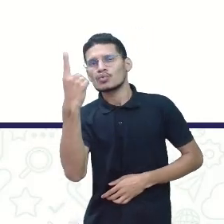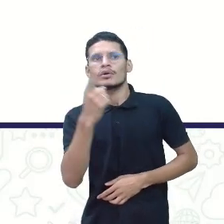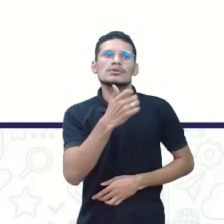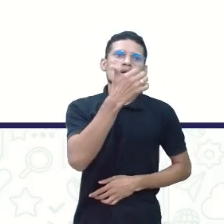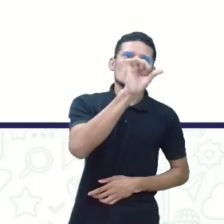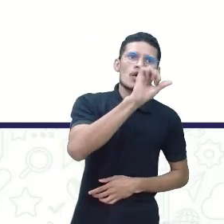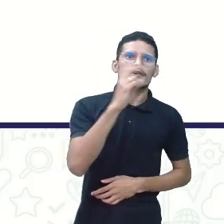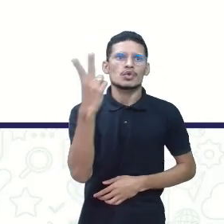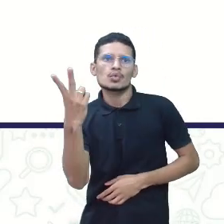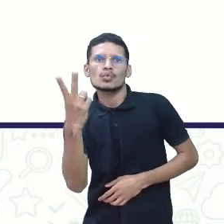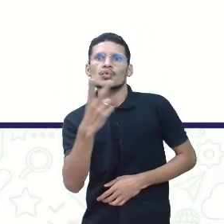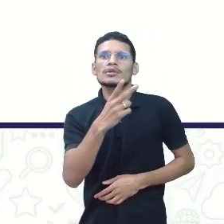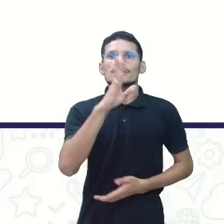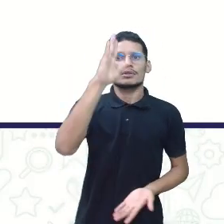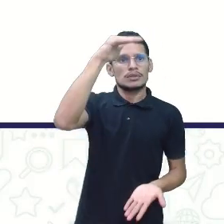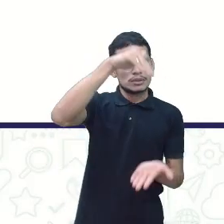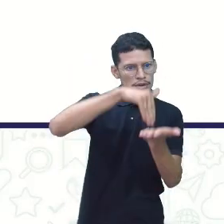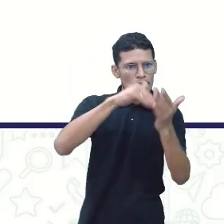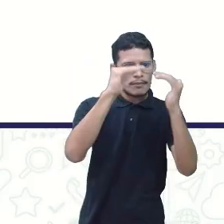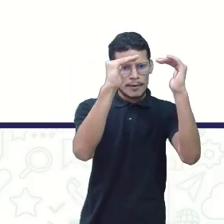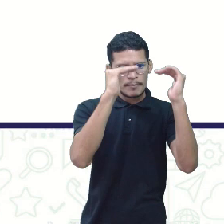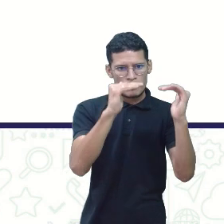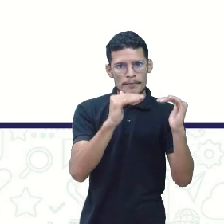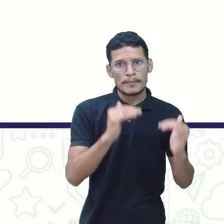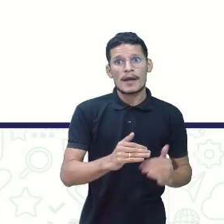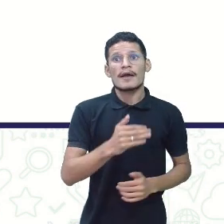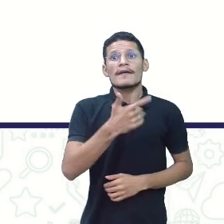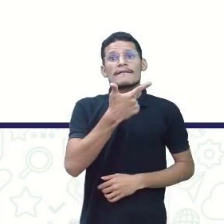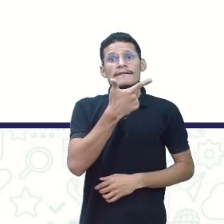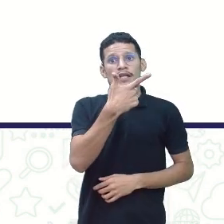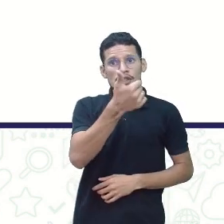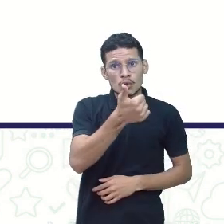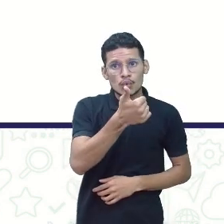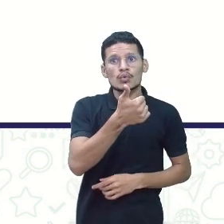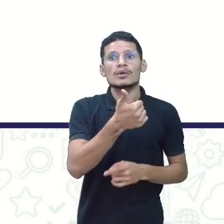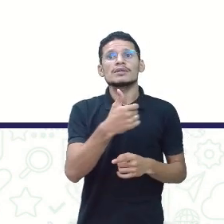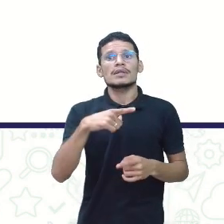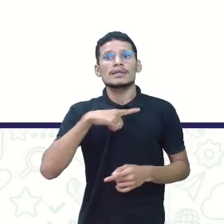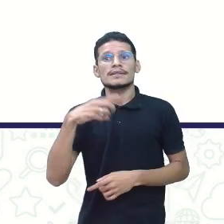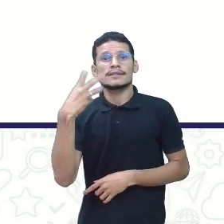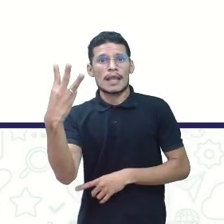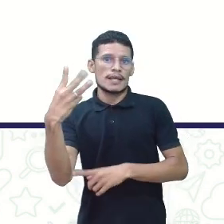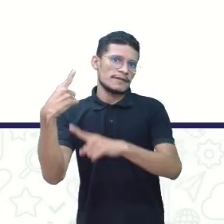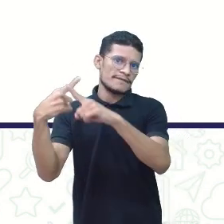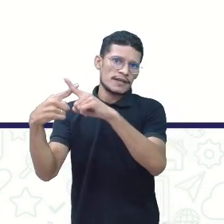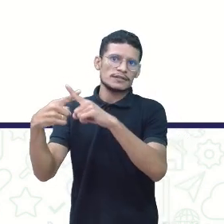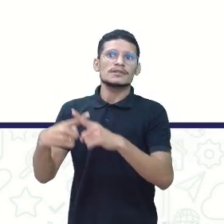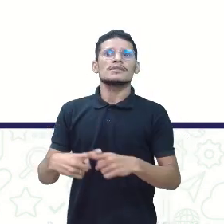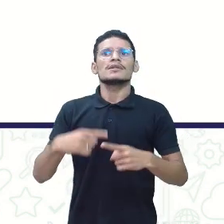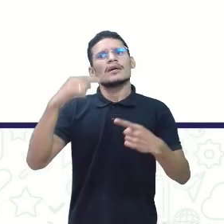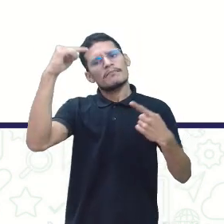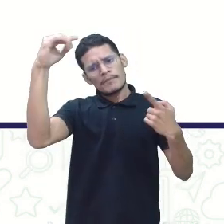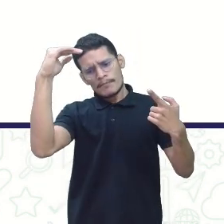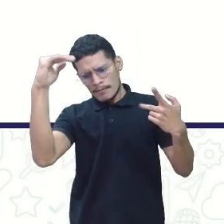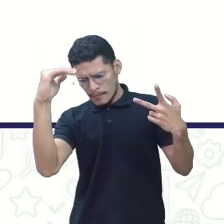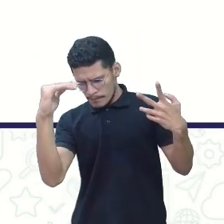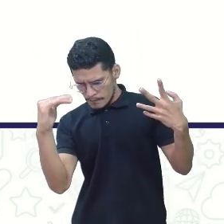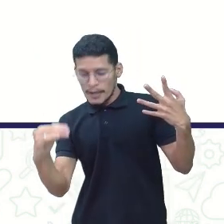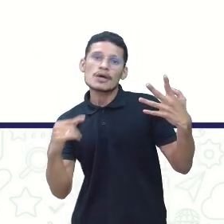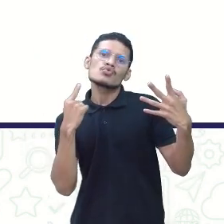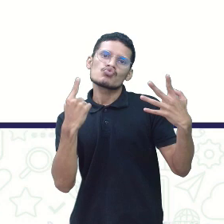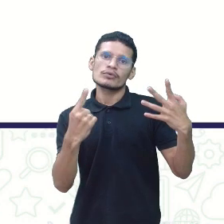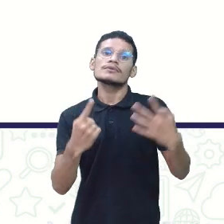19 aparece 2 vezes e assim sucessivamente, né? O 21 aparece 3 vezes e os outros números só uma